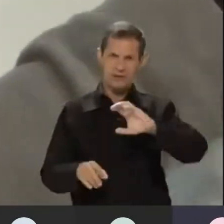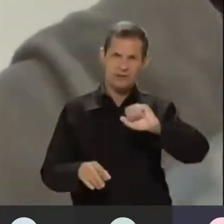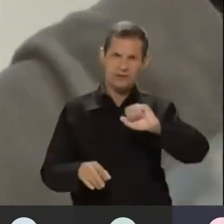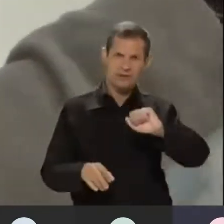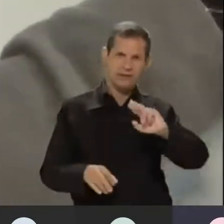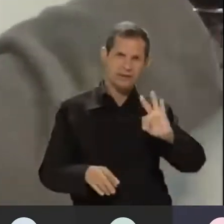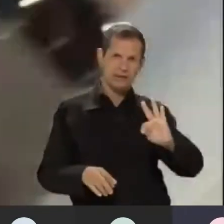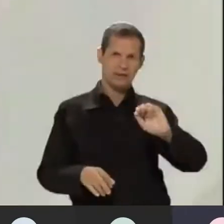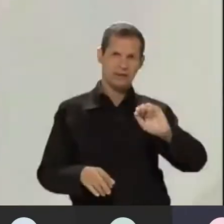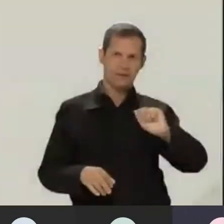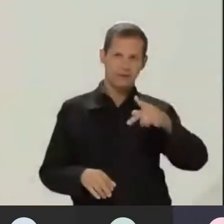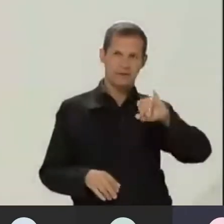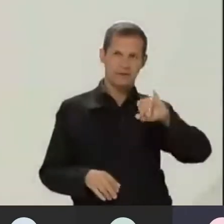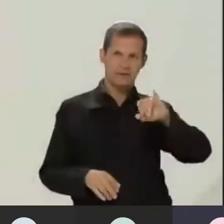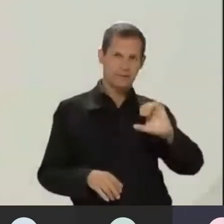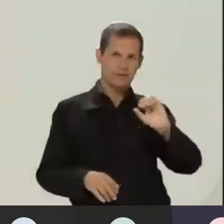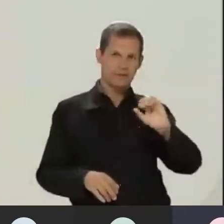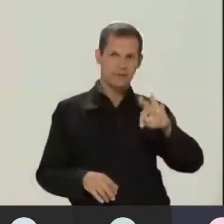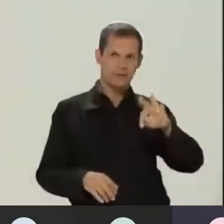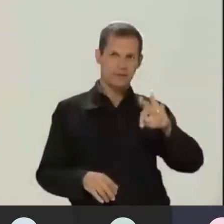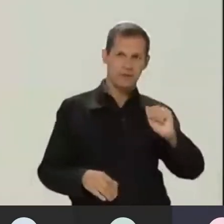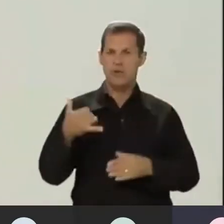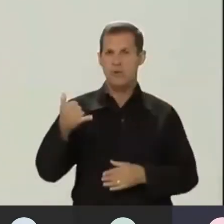psicrométrica. Tá? Vou pegar aqui, então, uma caneta.